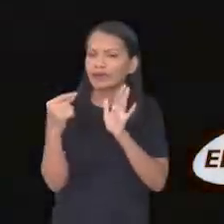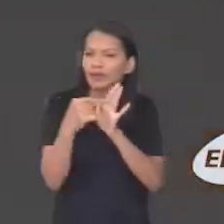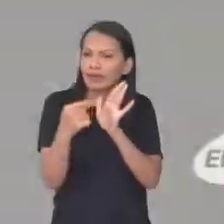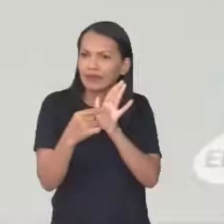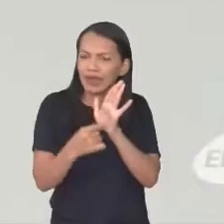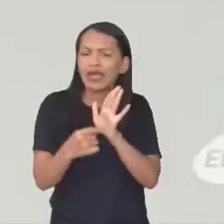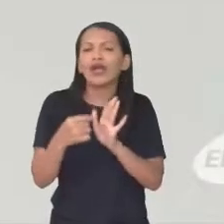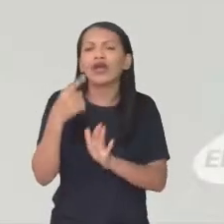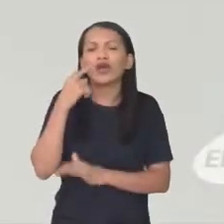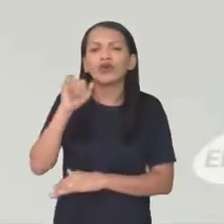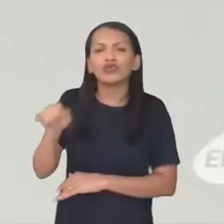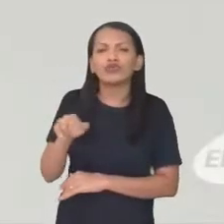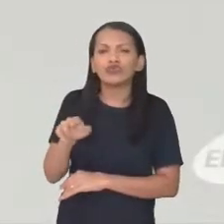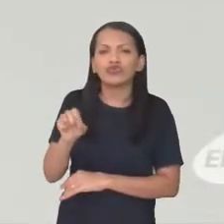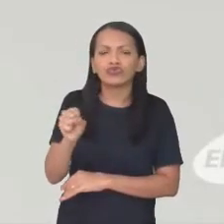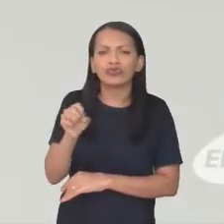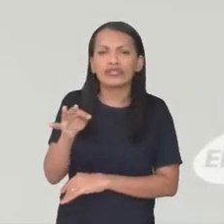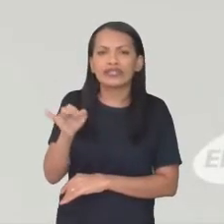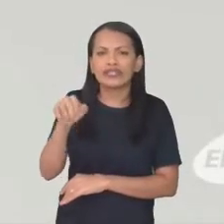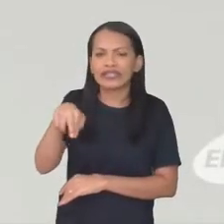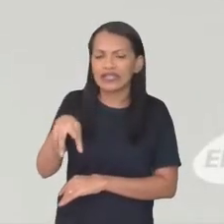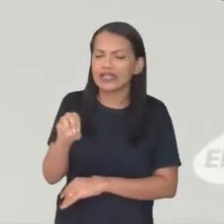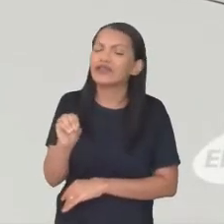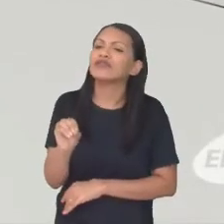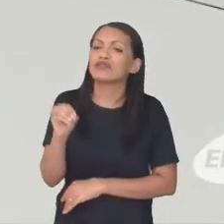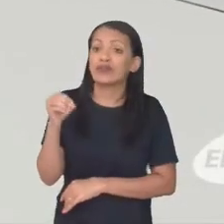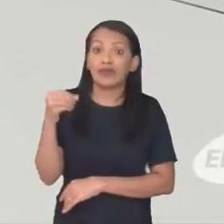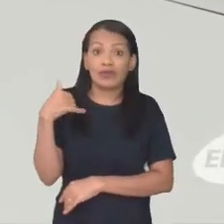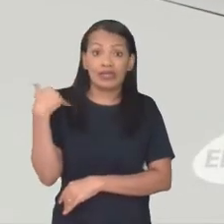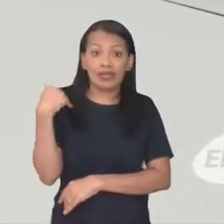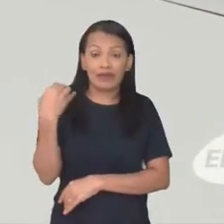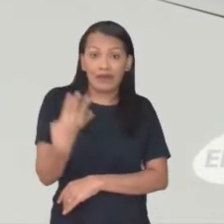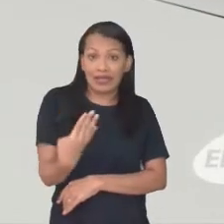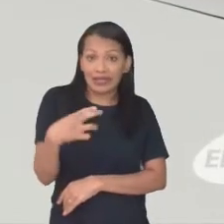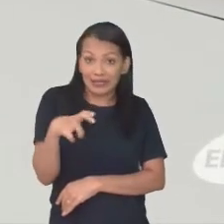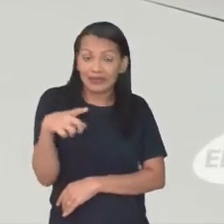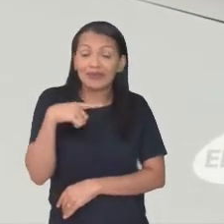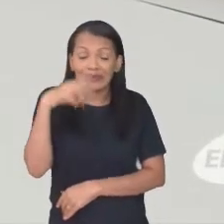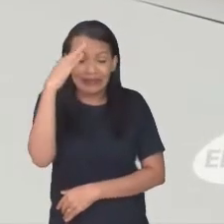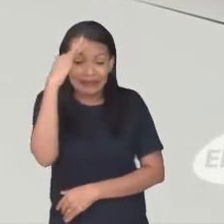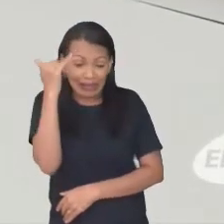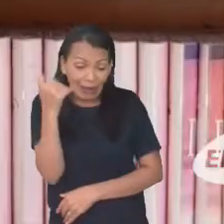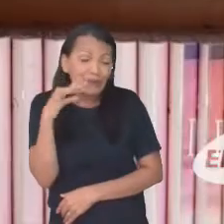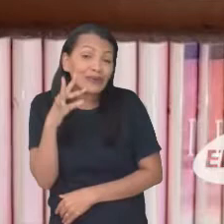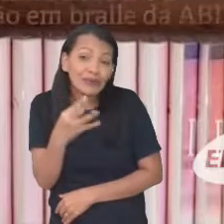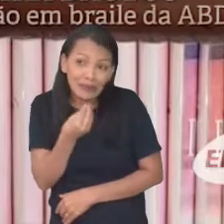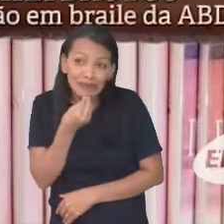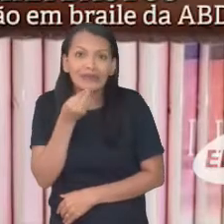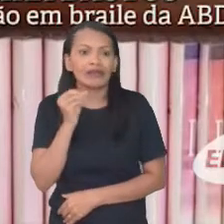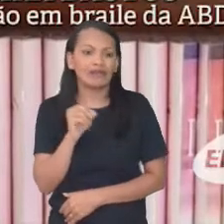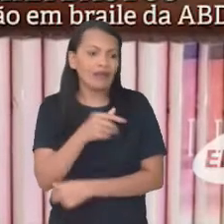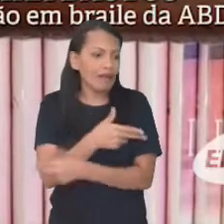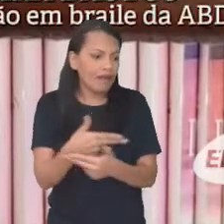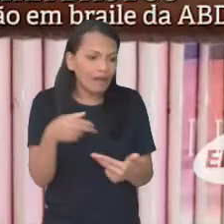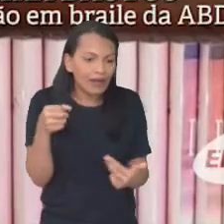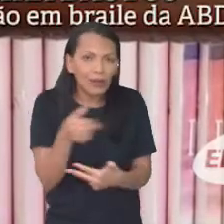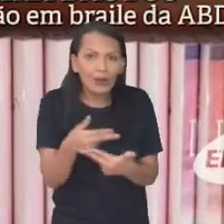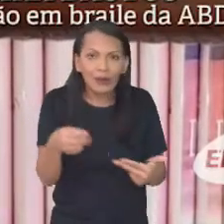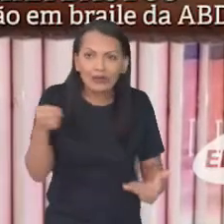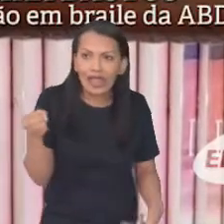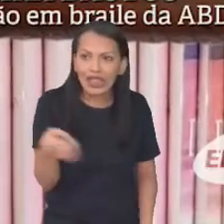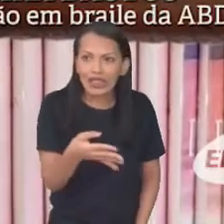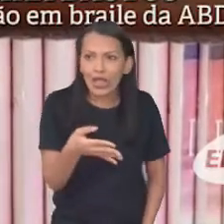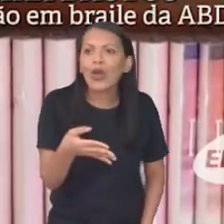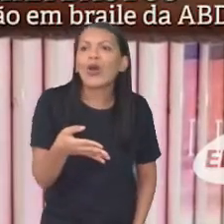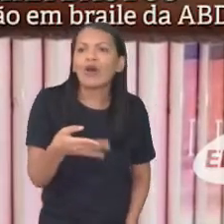Justino, de 45 anos, se conecta a novas ideias. Foi, assim, algo bem inovador, né? Tendo em vista que eu perdi a visão